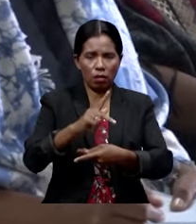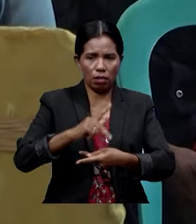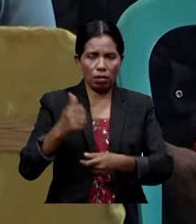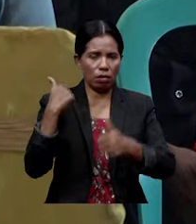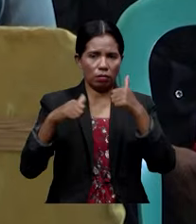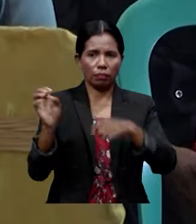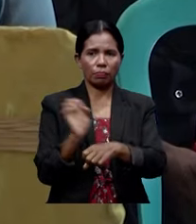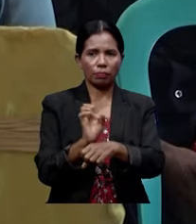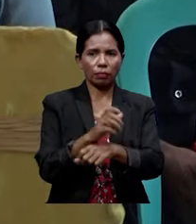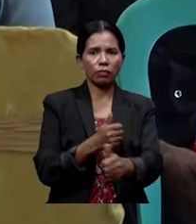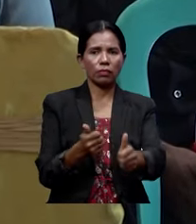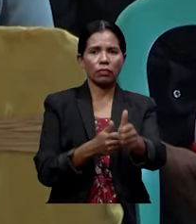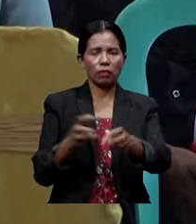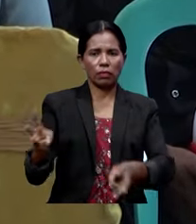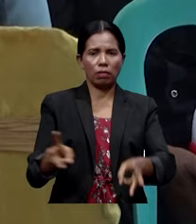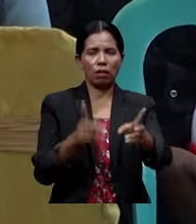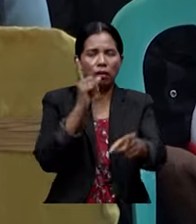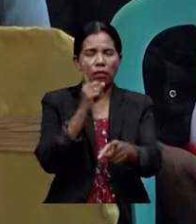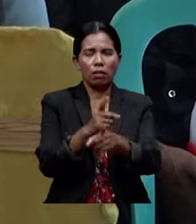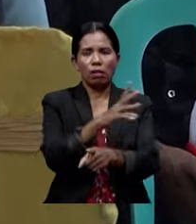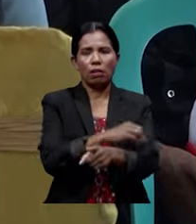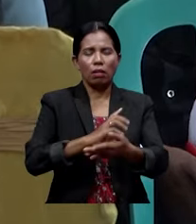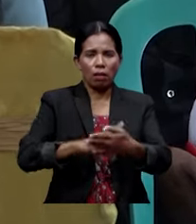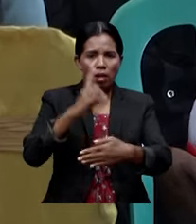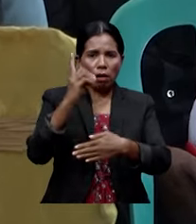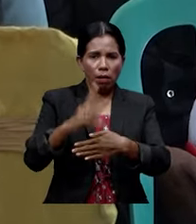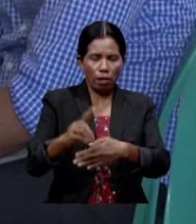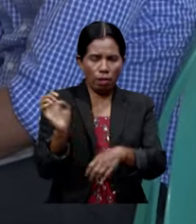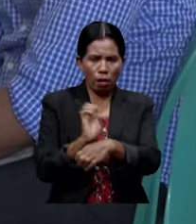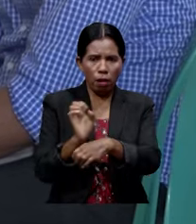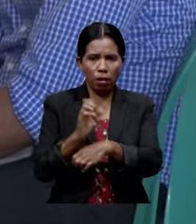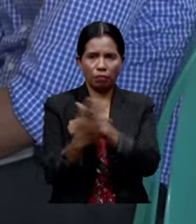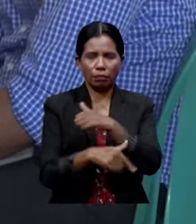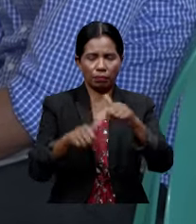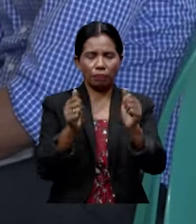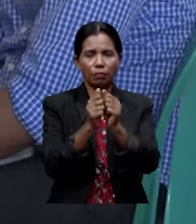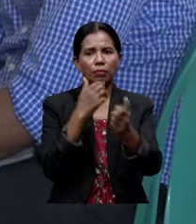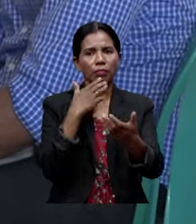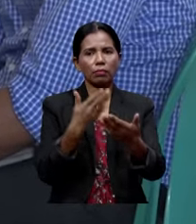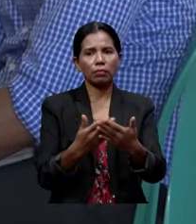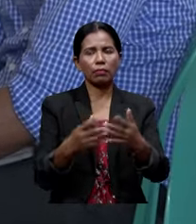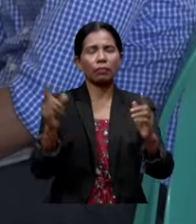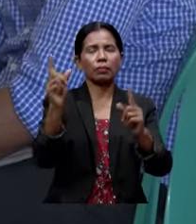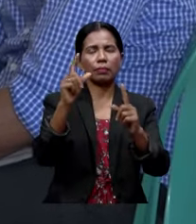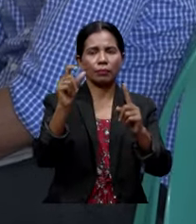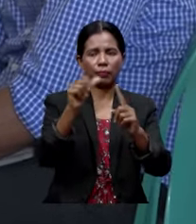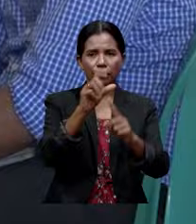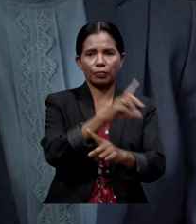econômica rodibela la autor da legal, não é bela desenvolve a economia railaran rodia. São, ba decreto lei